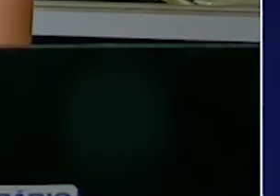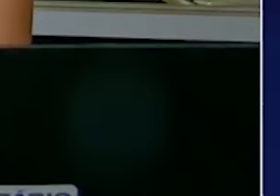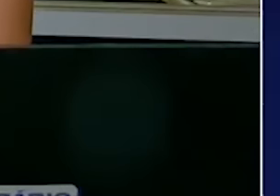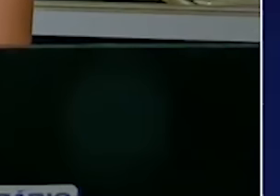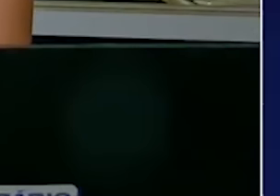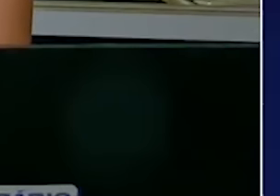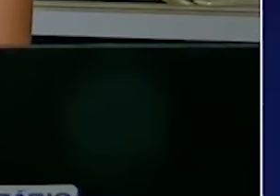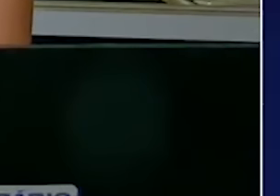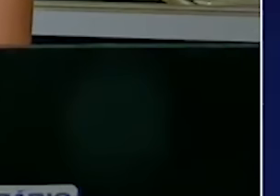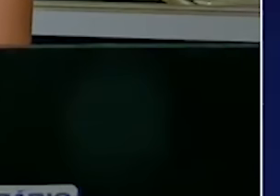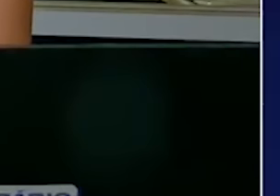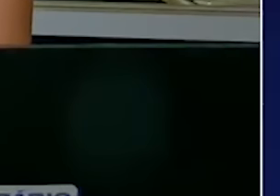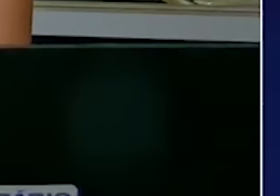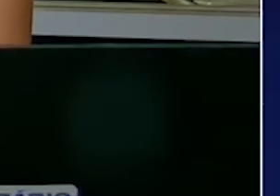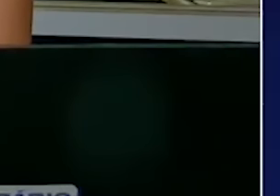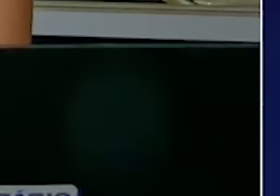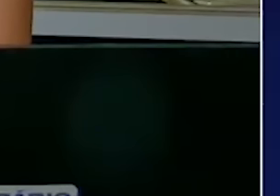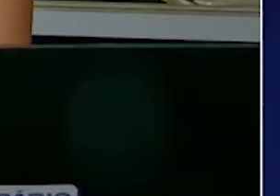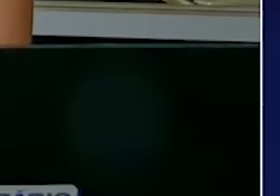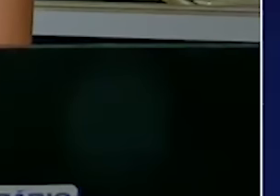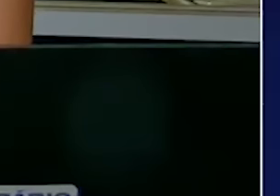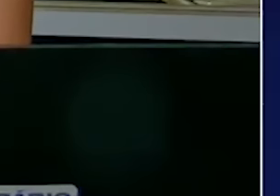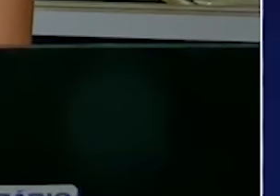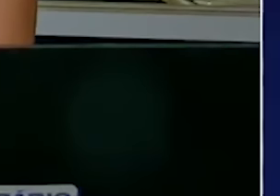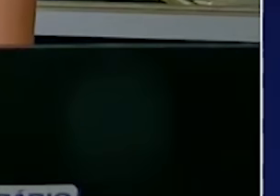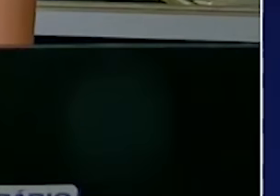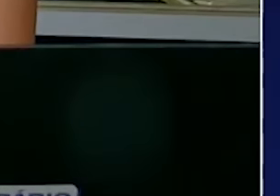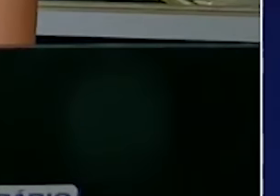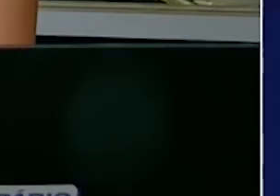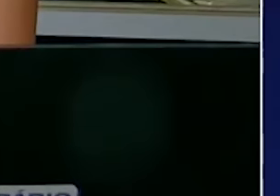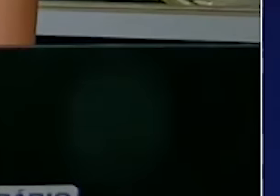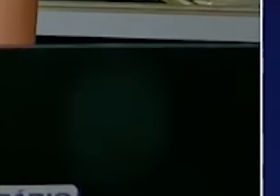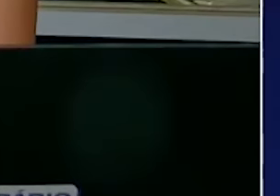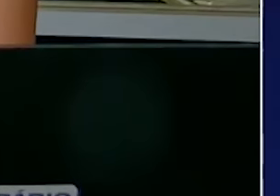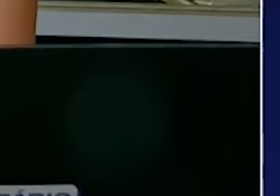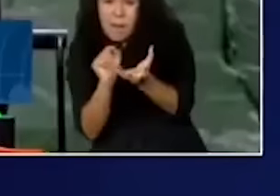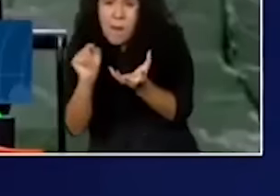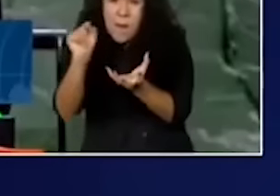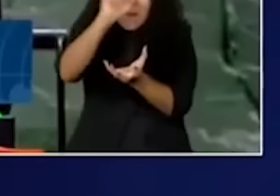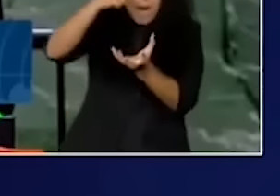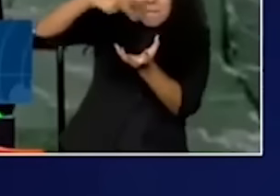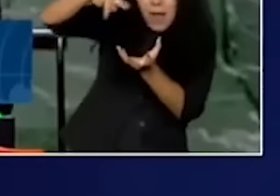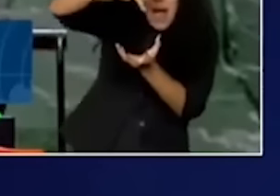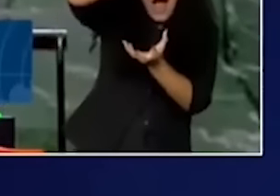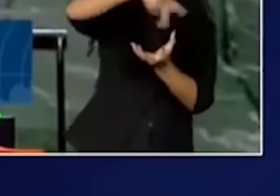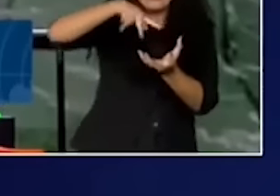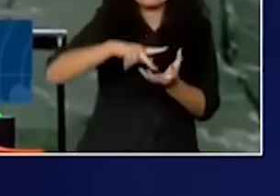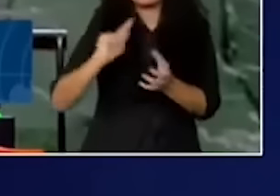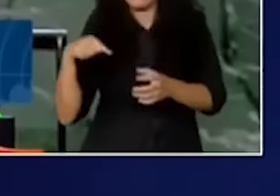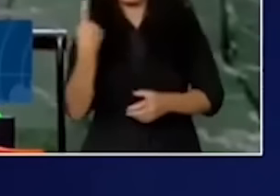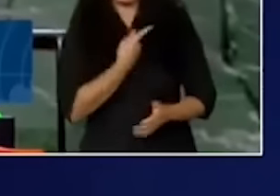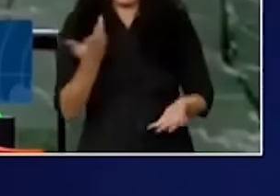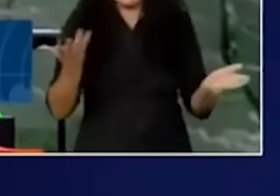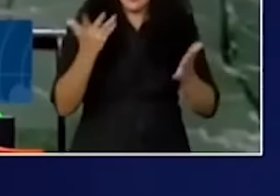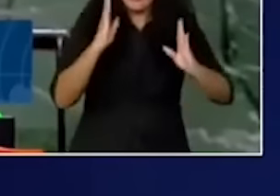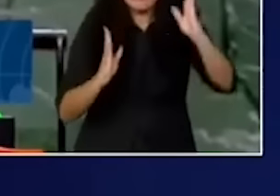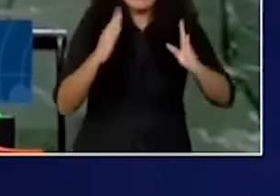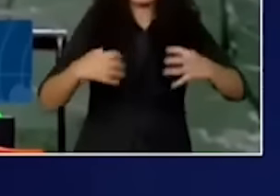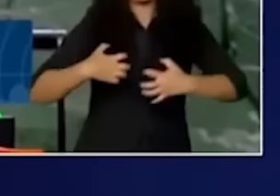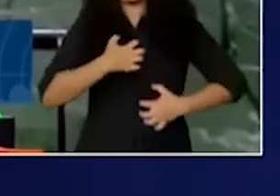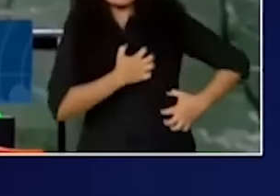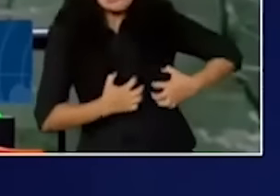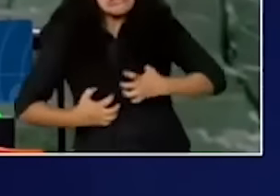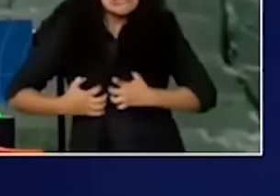o presidente lembrou da alarmante escalada de tensão no mundo. Vivemos momentos de crescentes angústias,